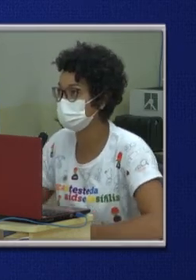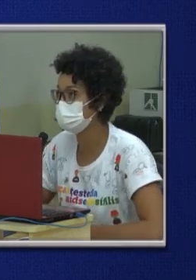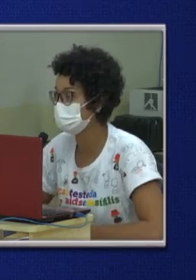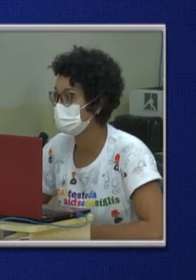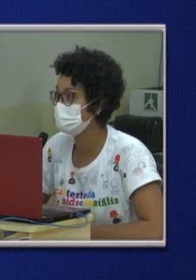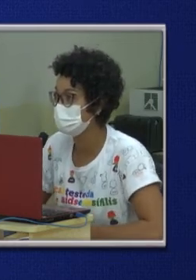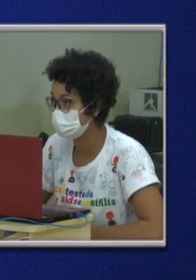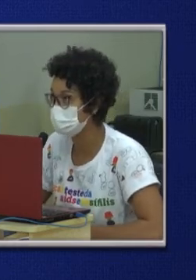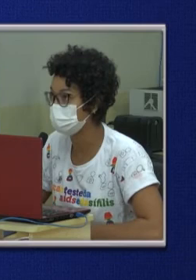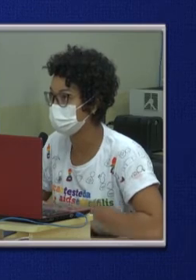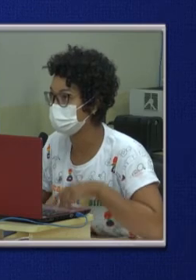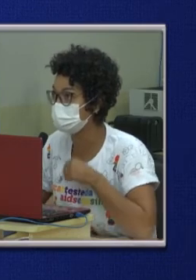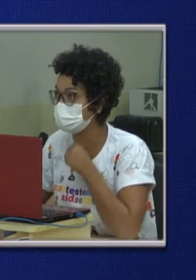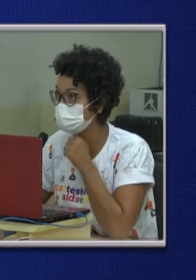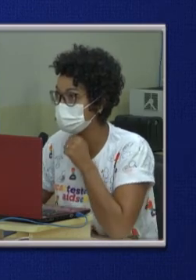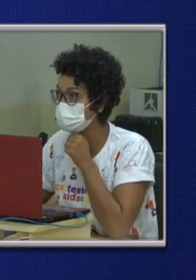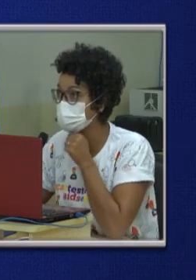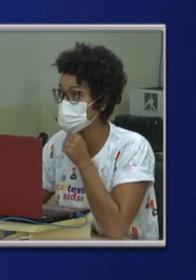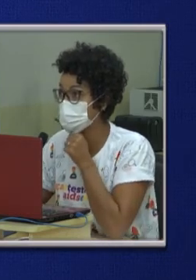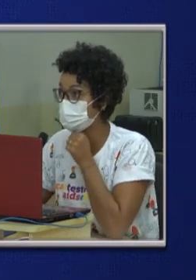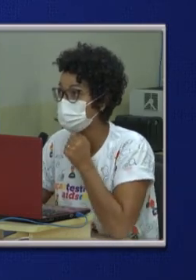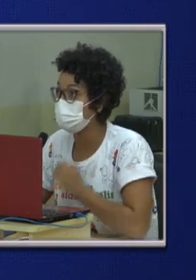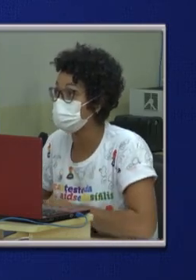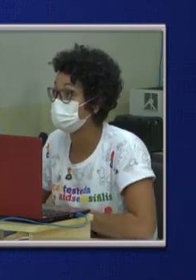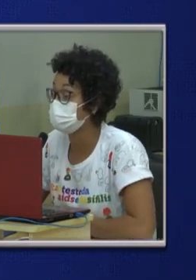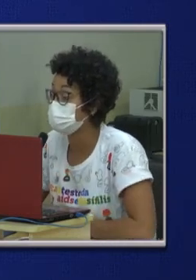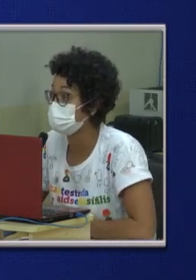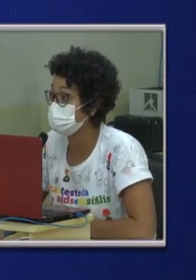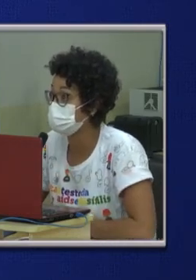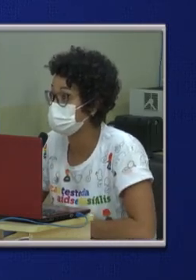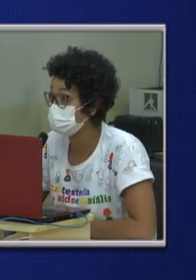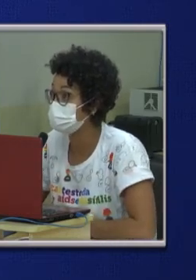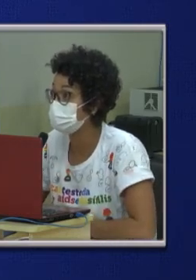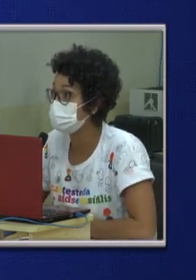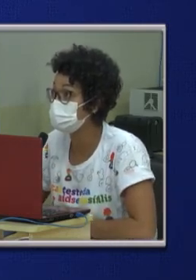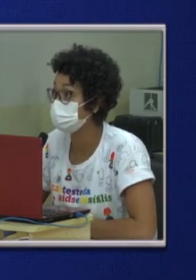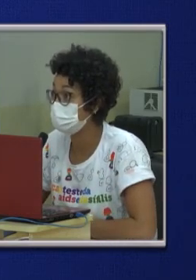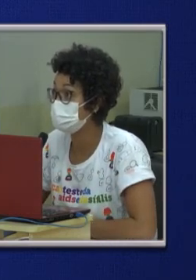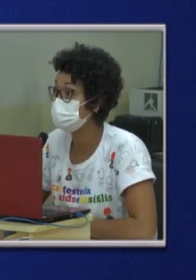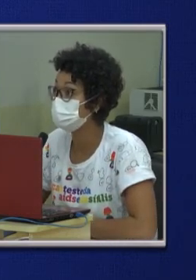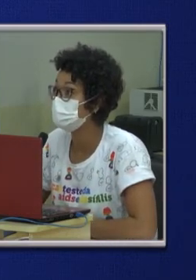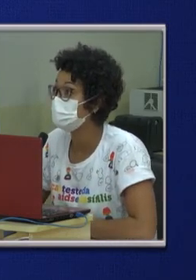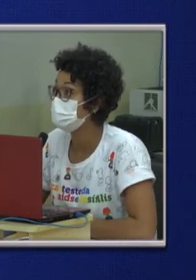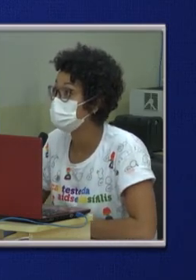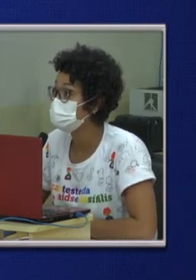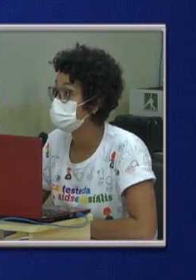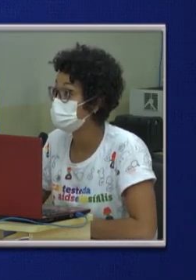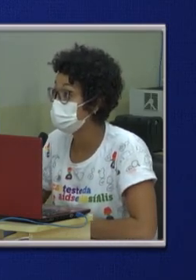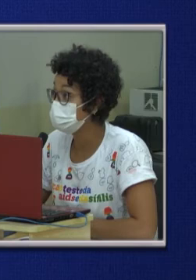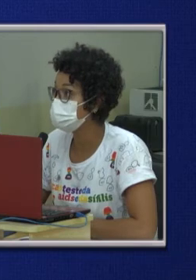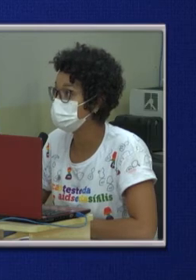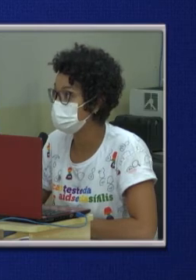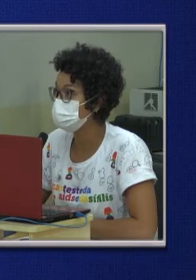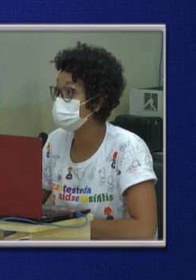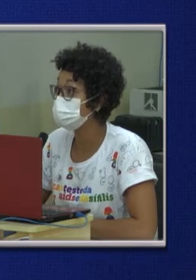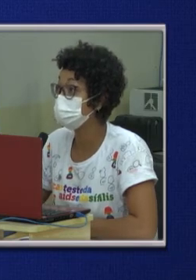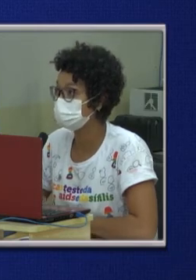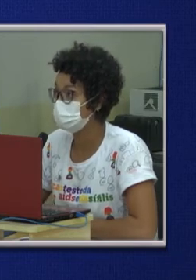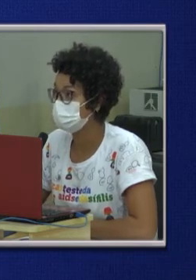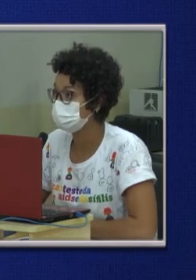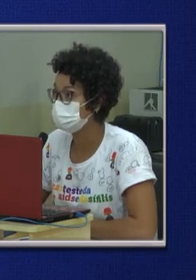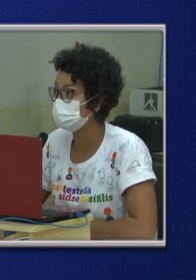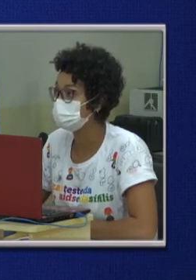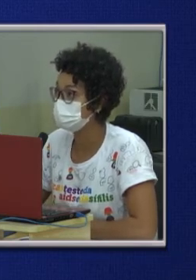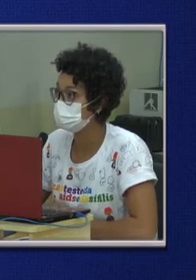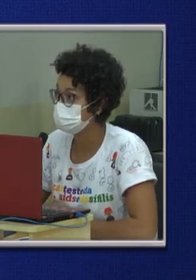nas redes. A próxima pergunta, por favor. Mais uma da Tatiana Scolari. Existem quantos leitos no